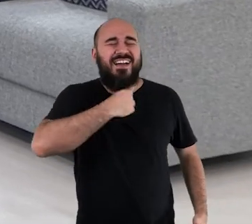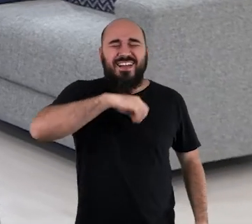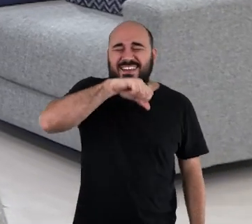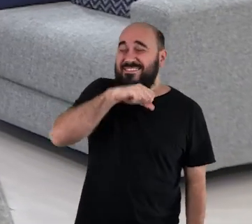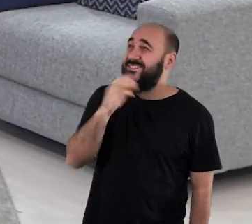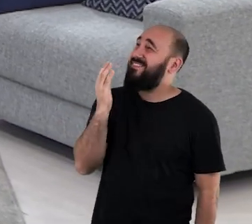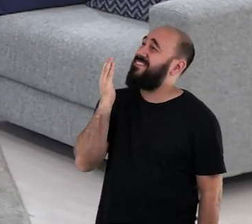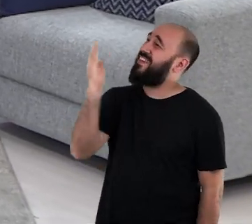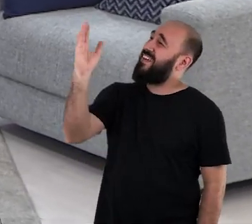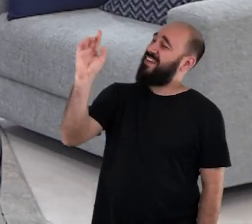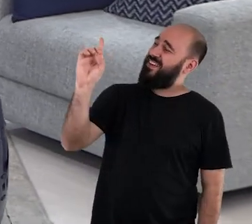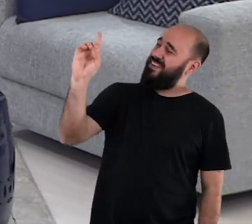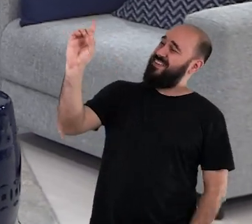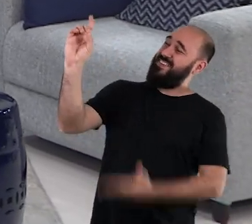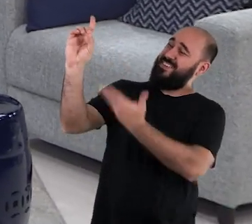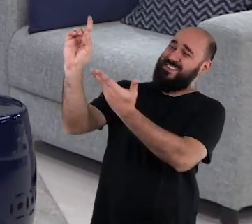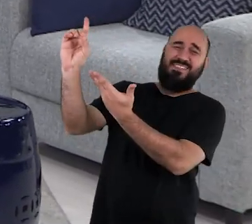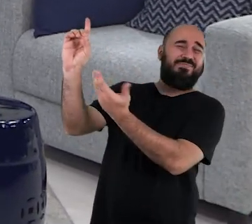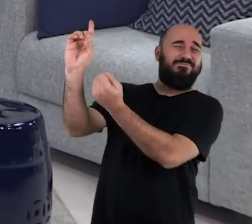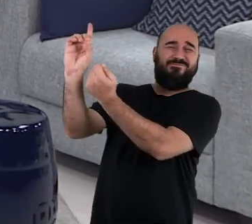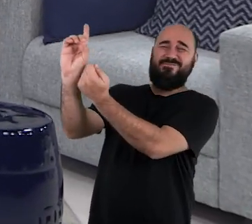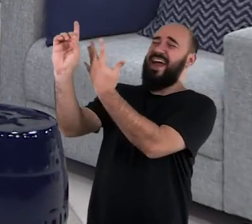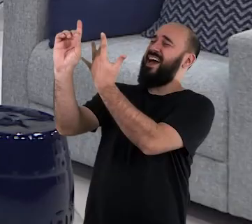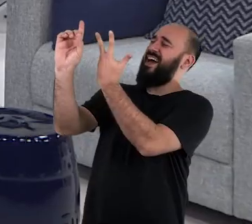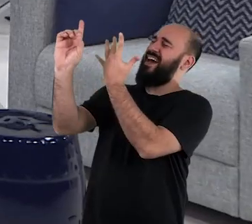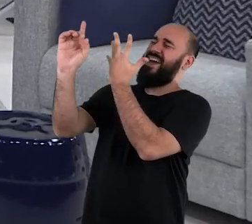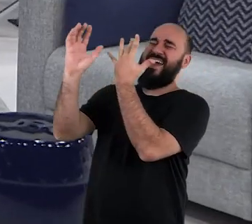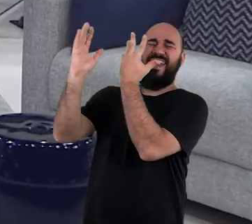Pai, pelas bênçãos